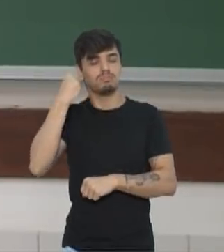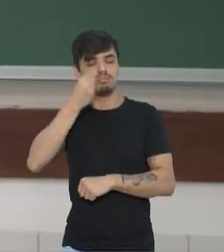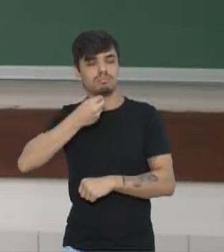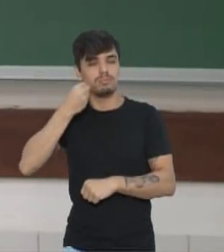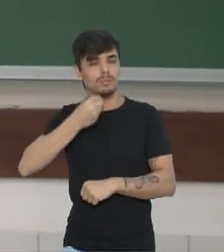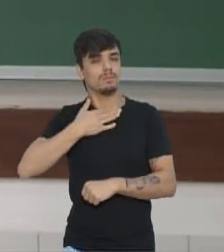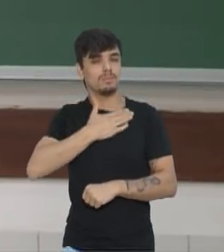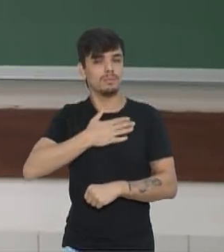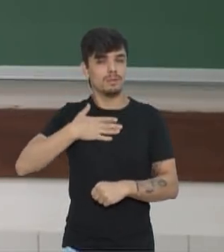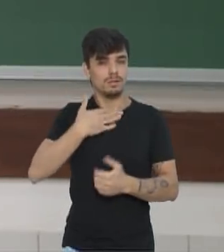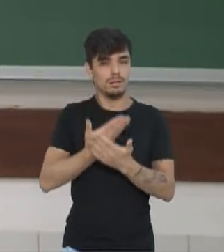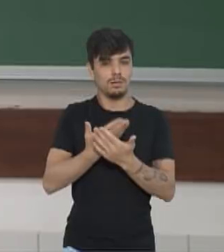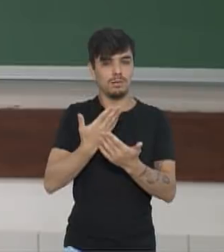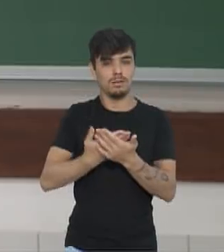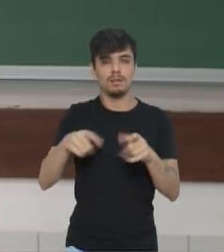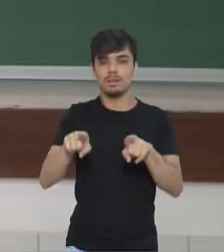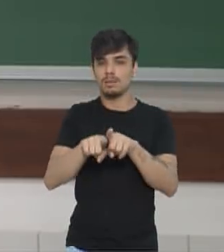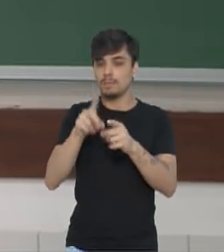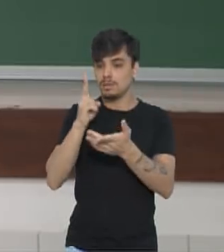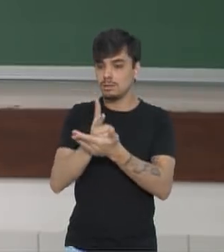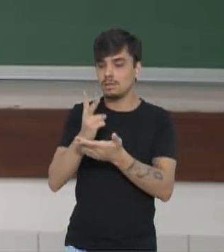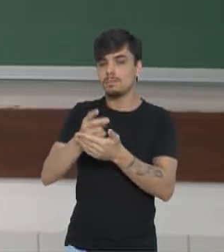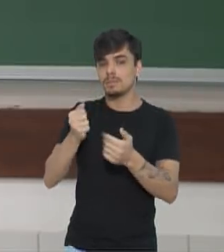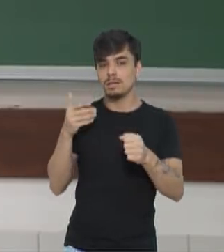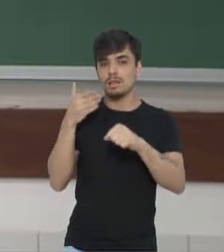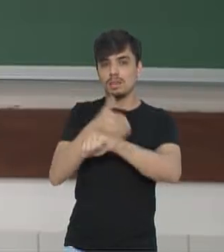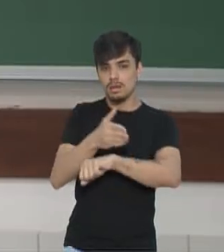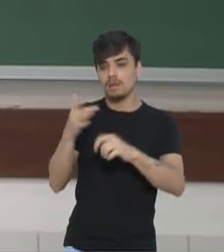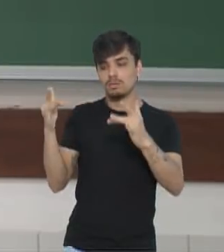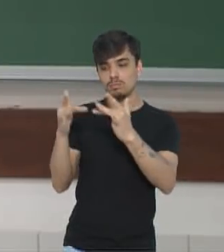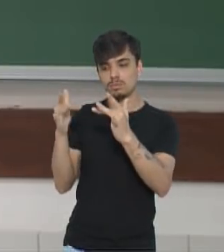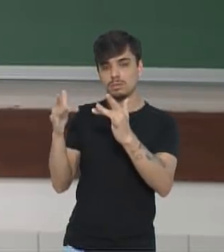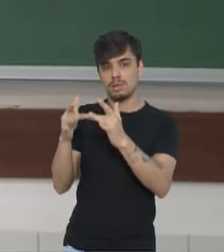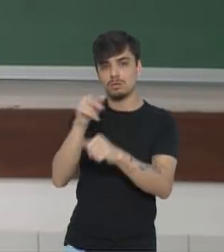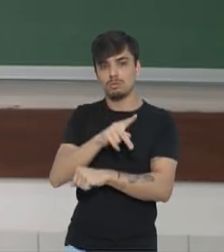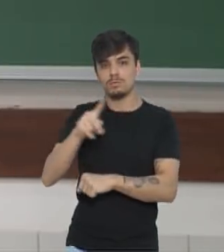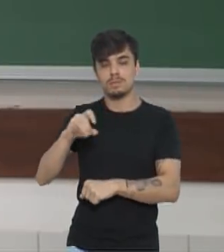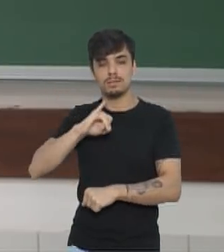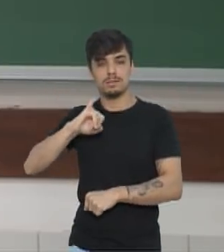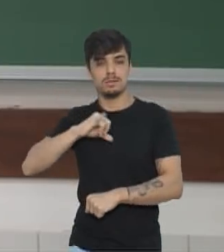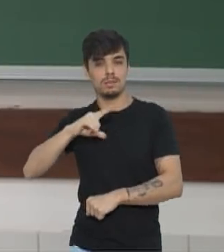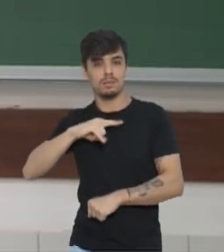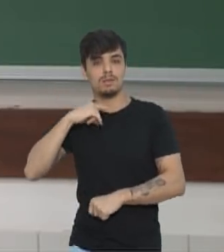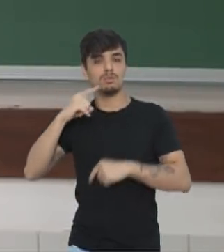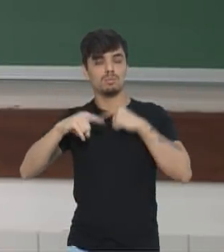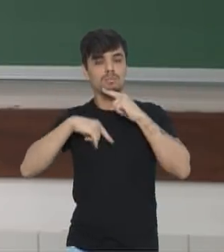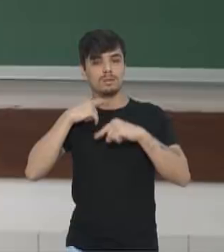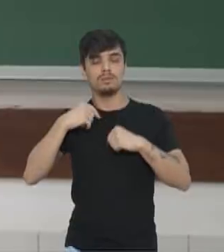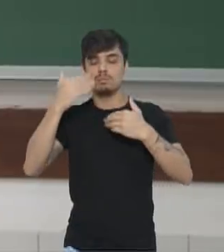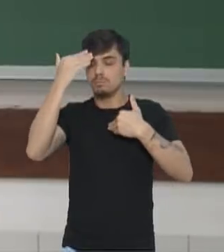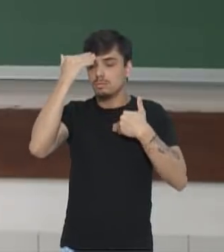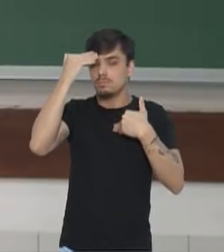excelente aula e sempre entre em contato com o professor de vocês caso tenham alguma dúvida. Muito obrigado!